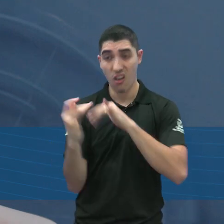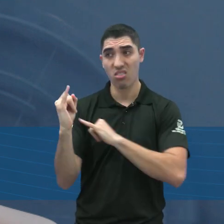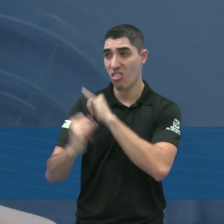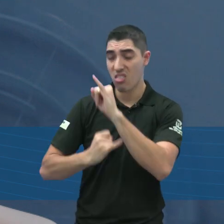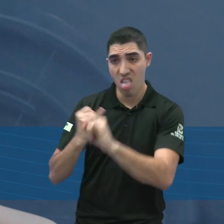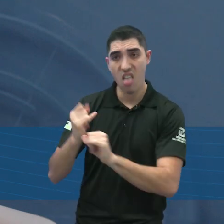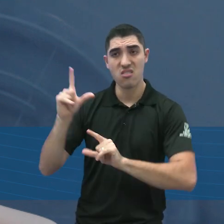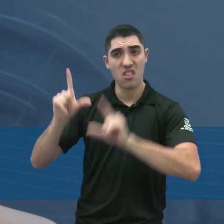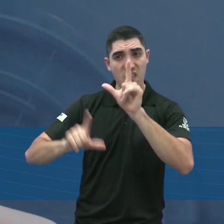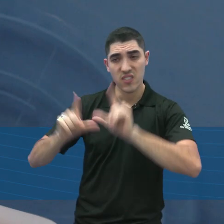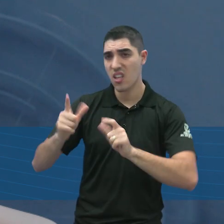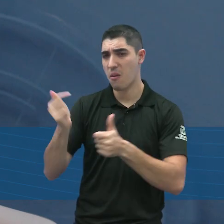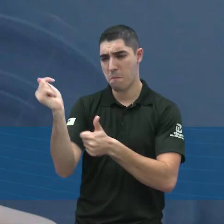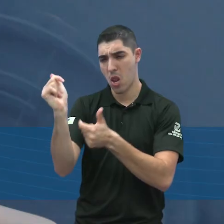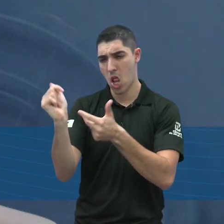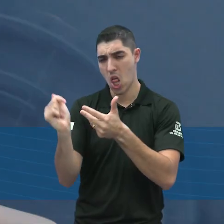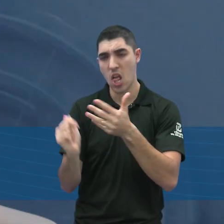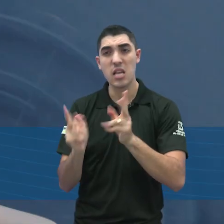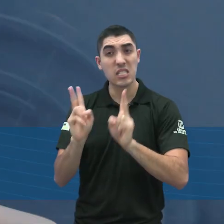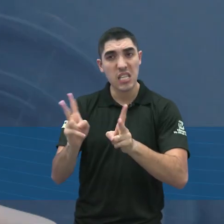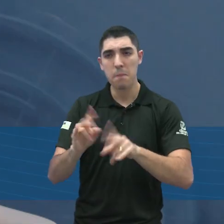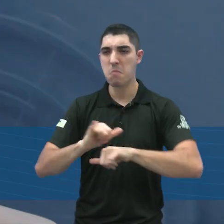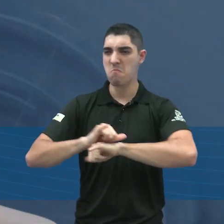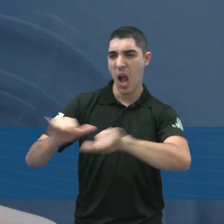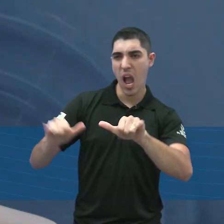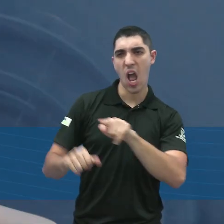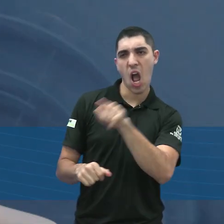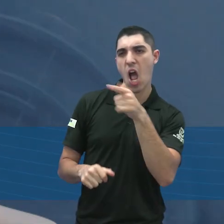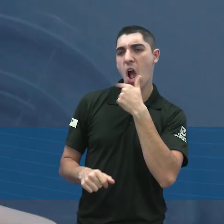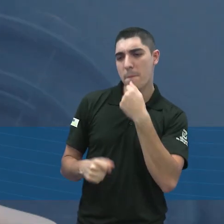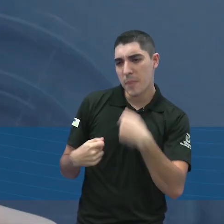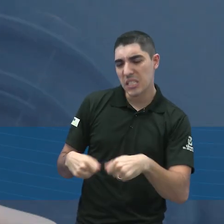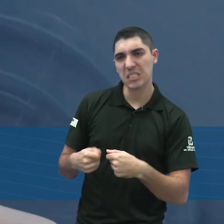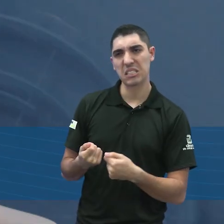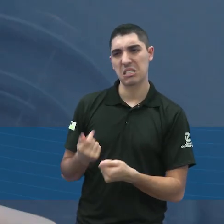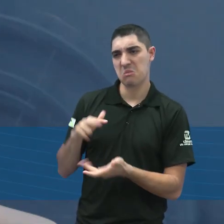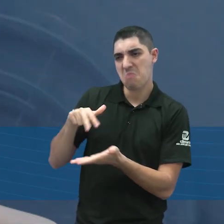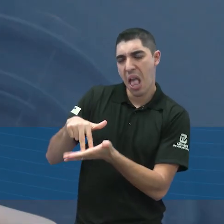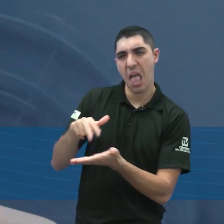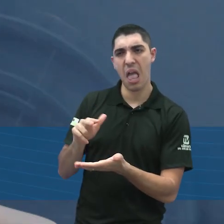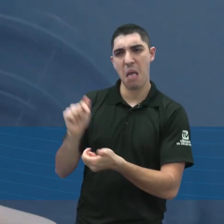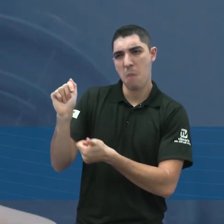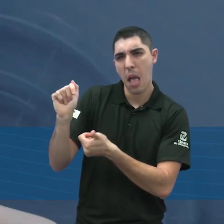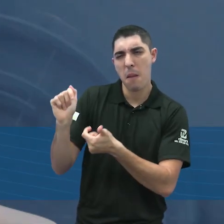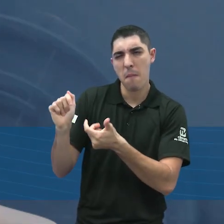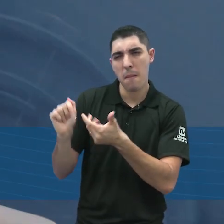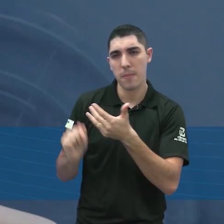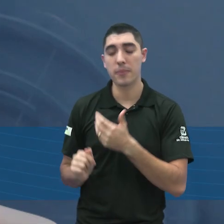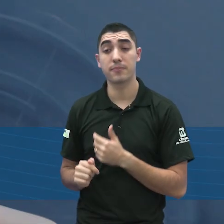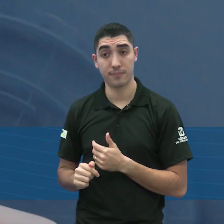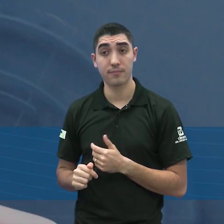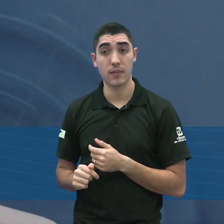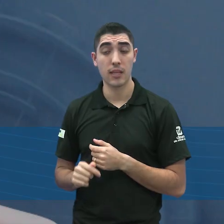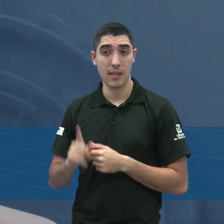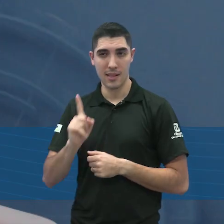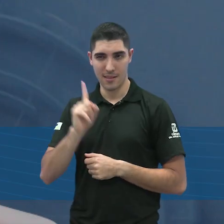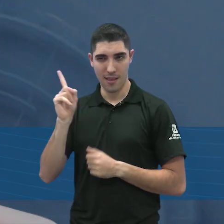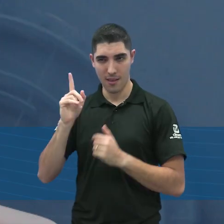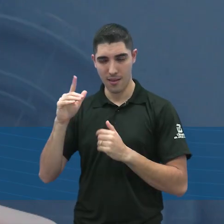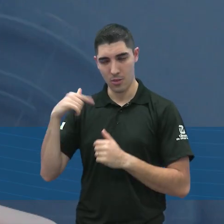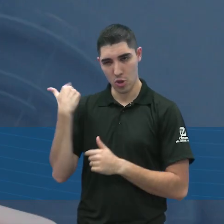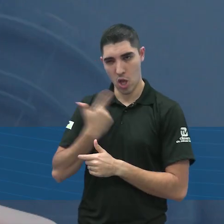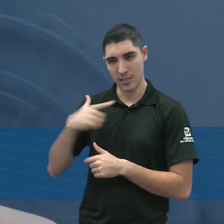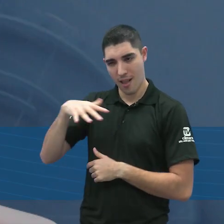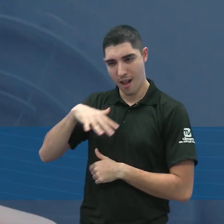que o tempo todo reforça esse papel do homem. E a gente diz, né, um lado da